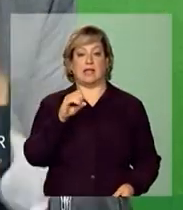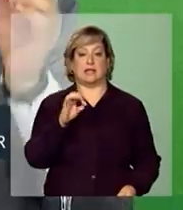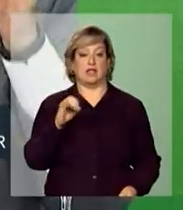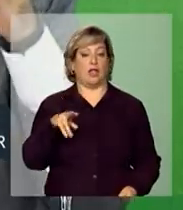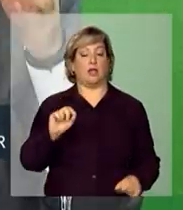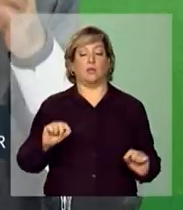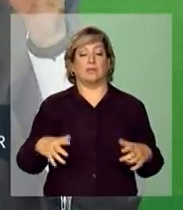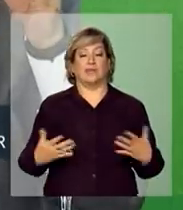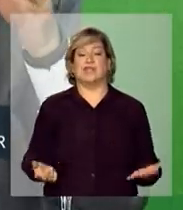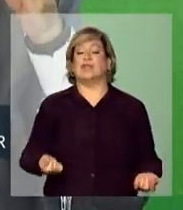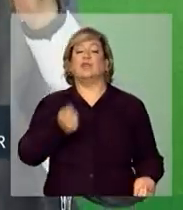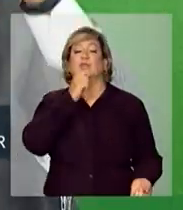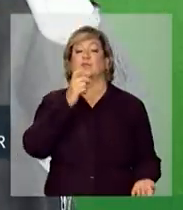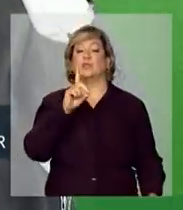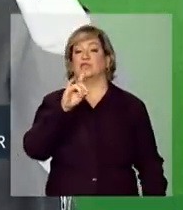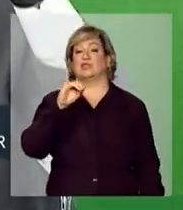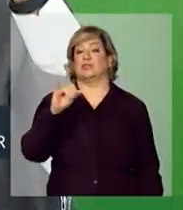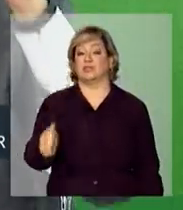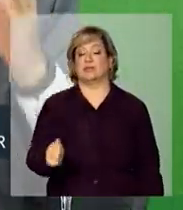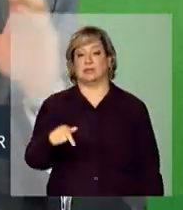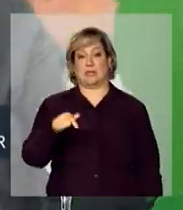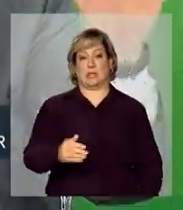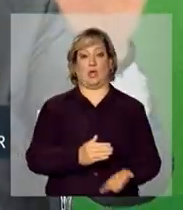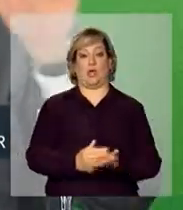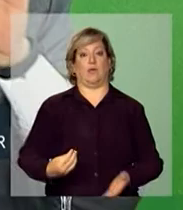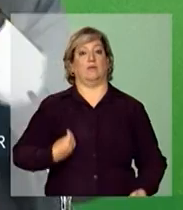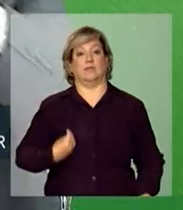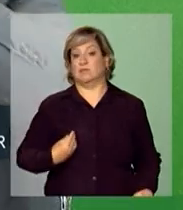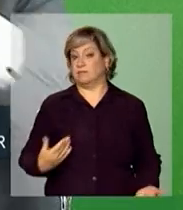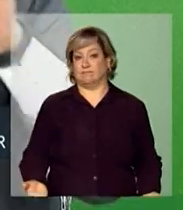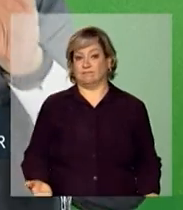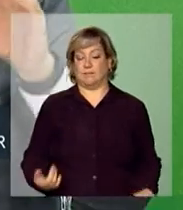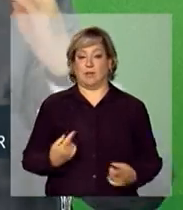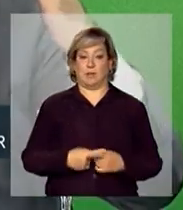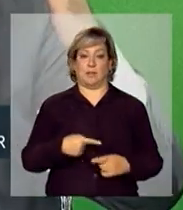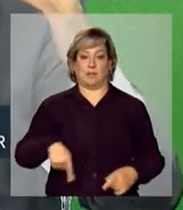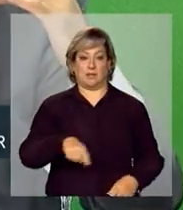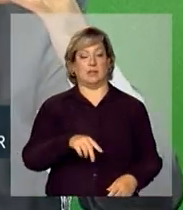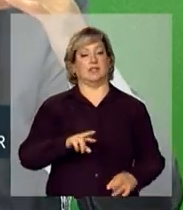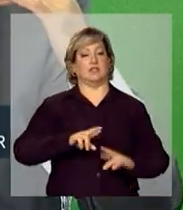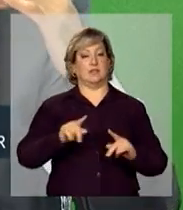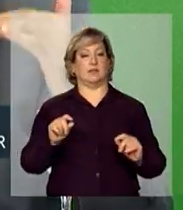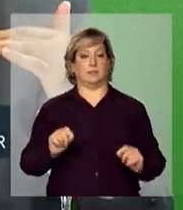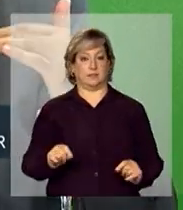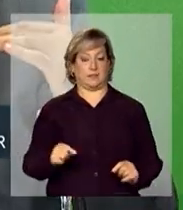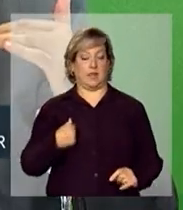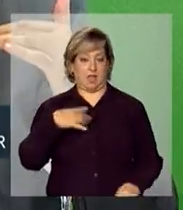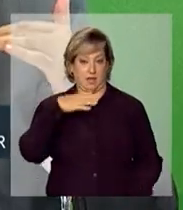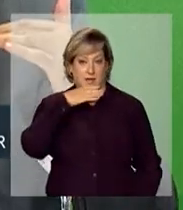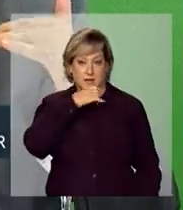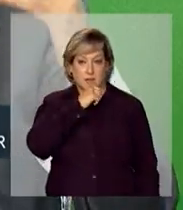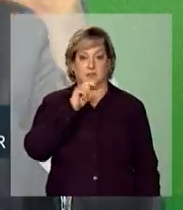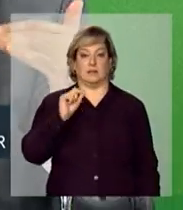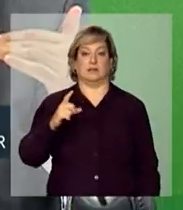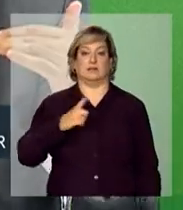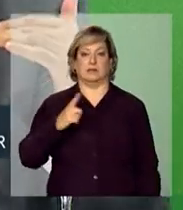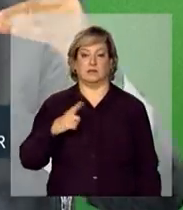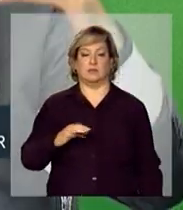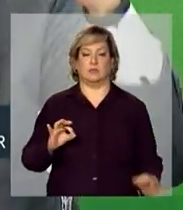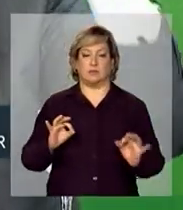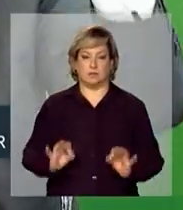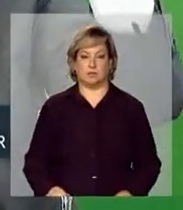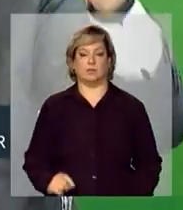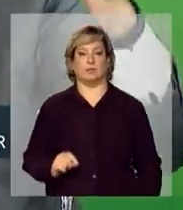não há uma data em que esta eficácia se coloca porque as meninas são diferentes o que nós achamos e temos convicção